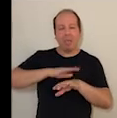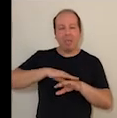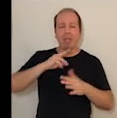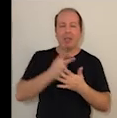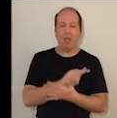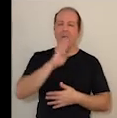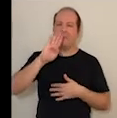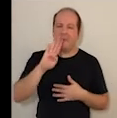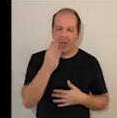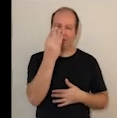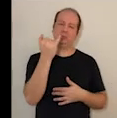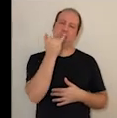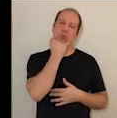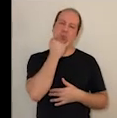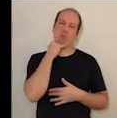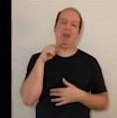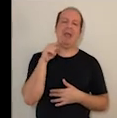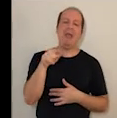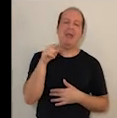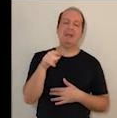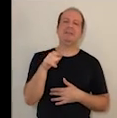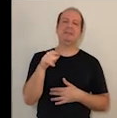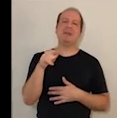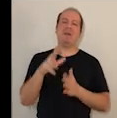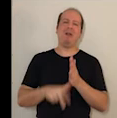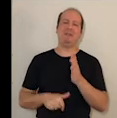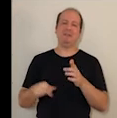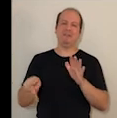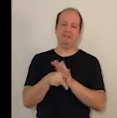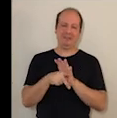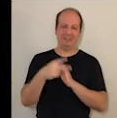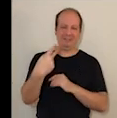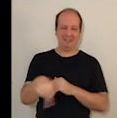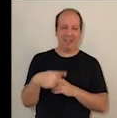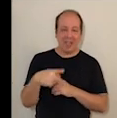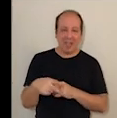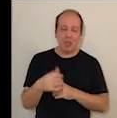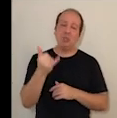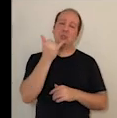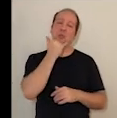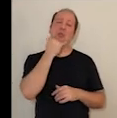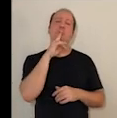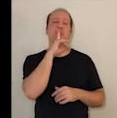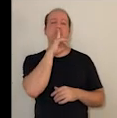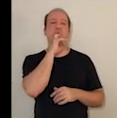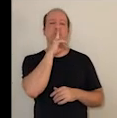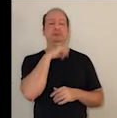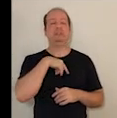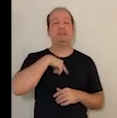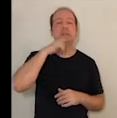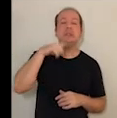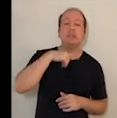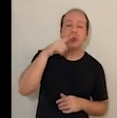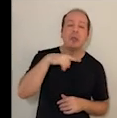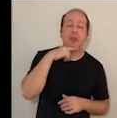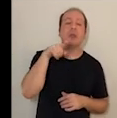A morte prestou bom serviço a esse criminoso sem entranhas. Pois se ainda estivesse vivo, juro que